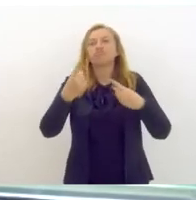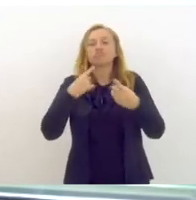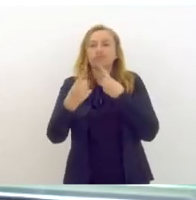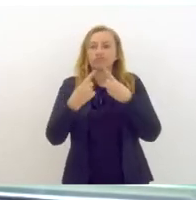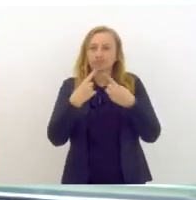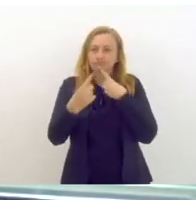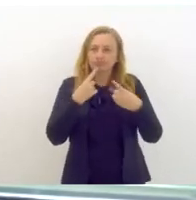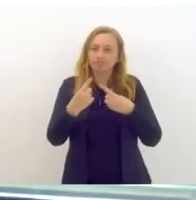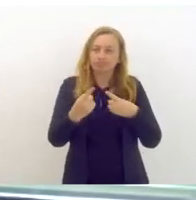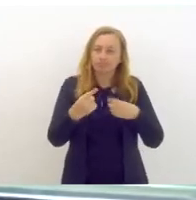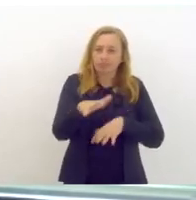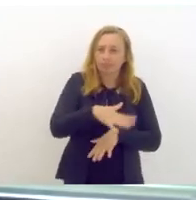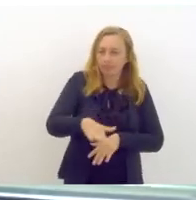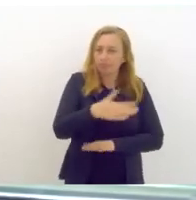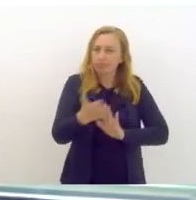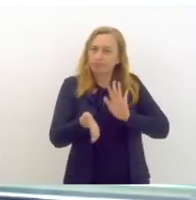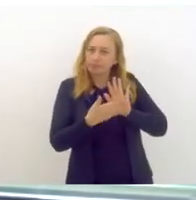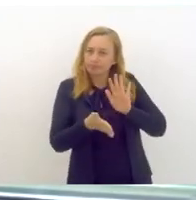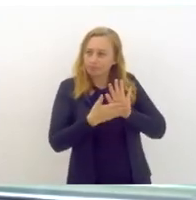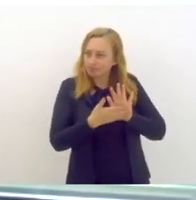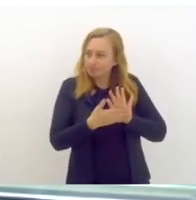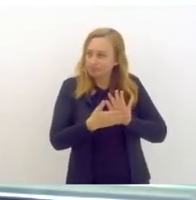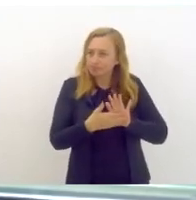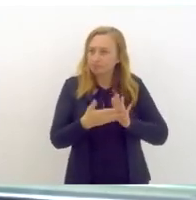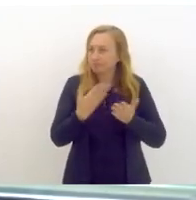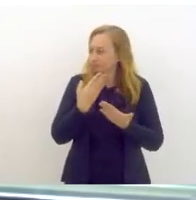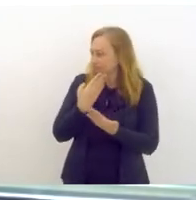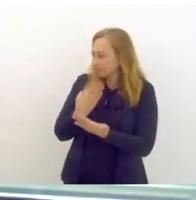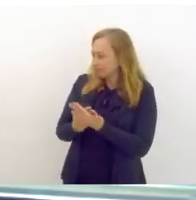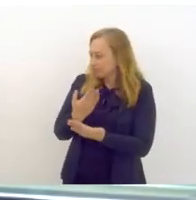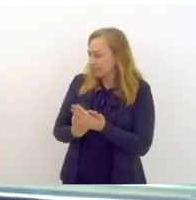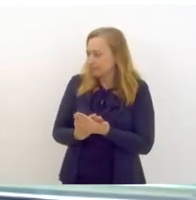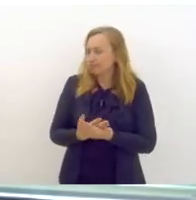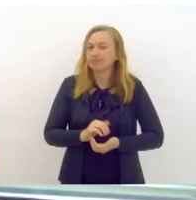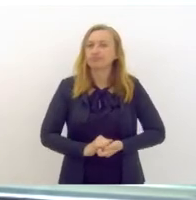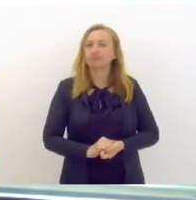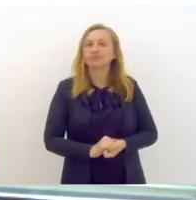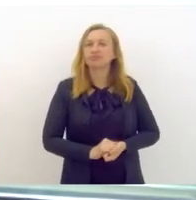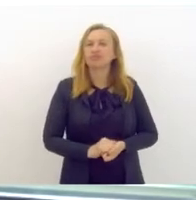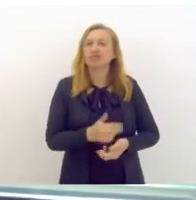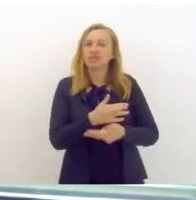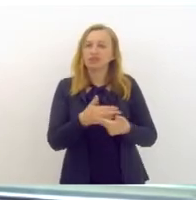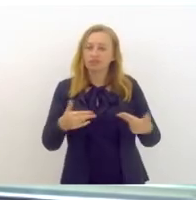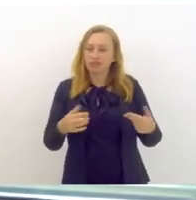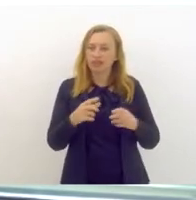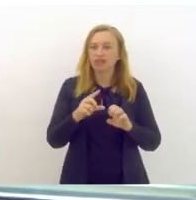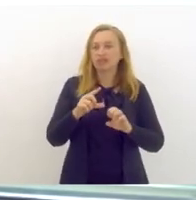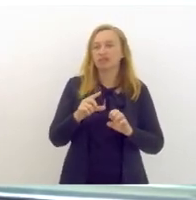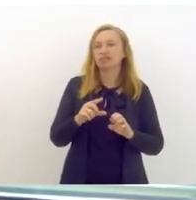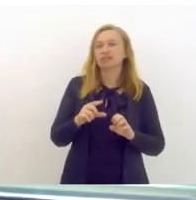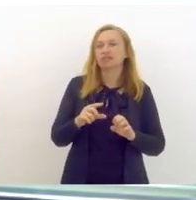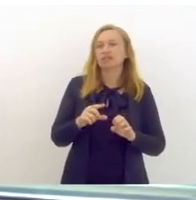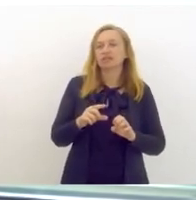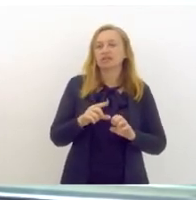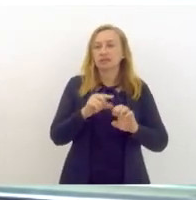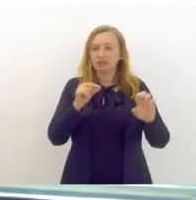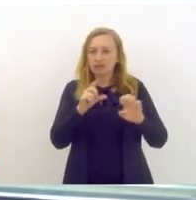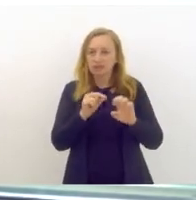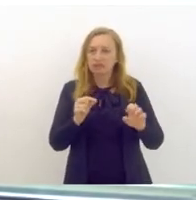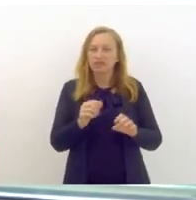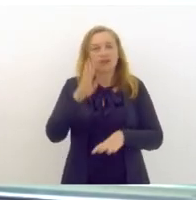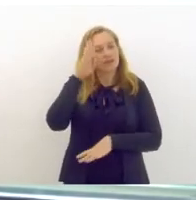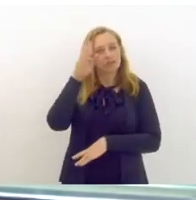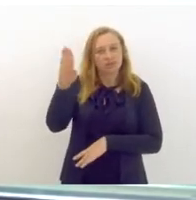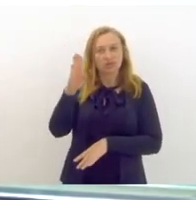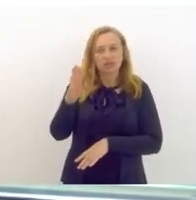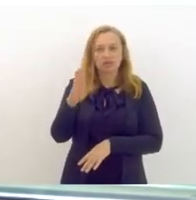área proposta, né, área de estudo, a gente identificou diversos empreendimentos já licenciados, principalmente